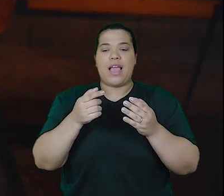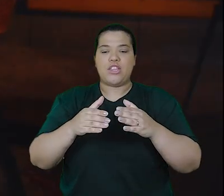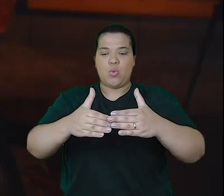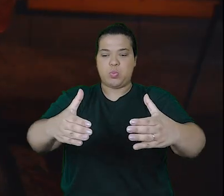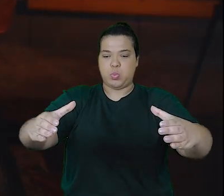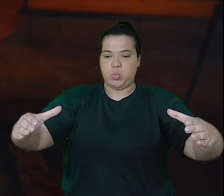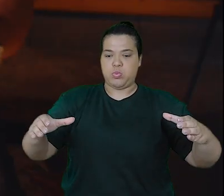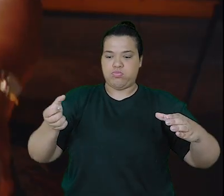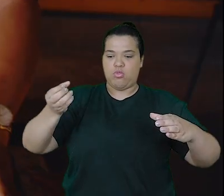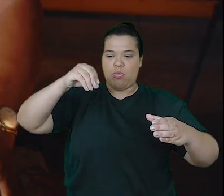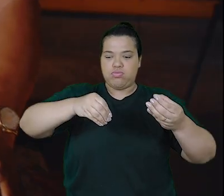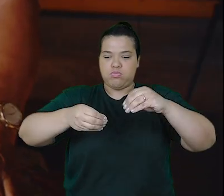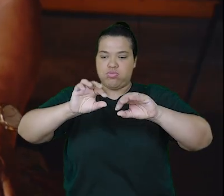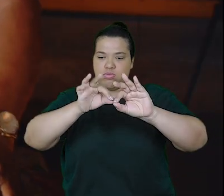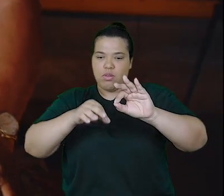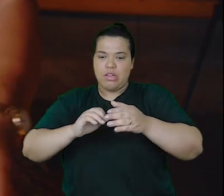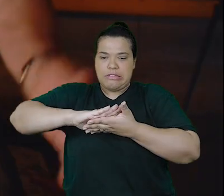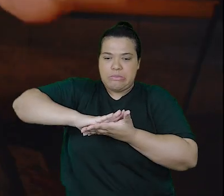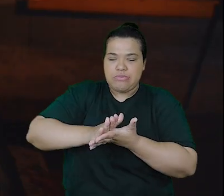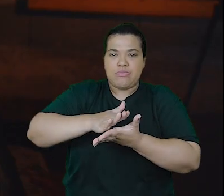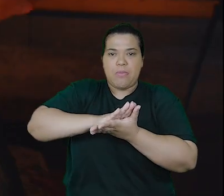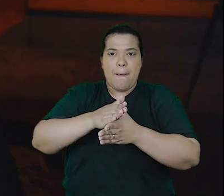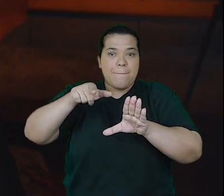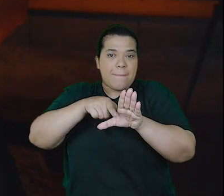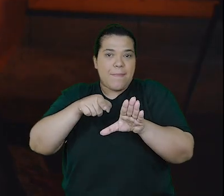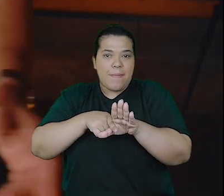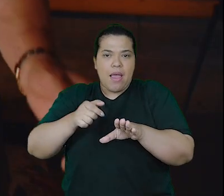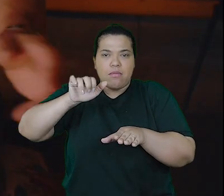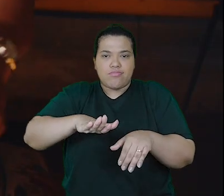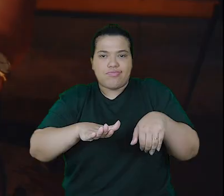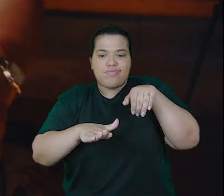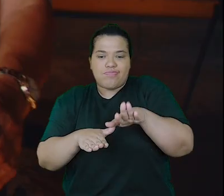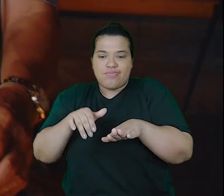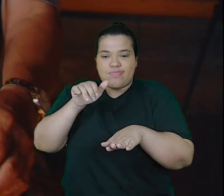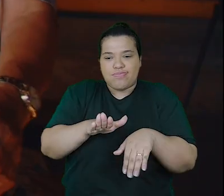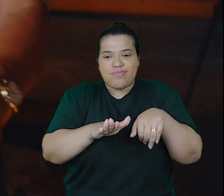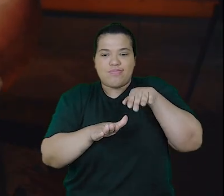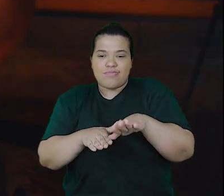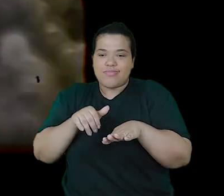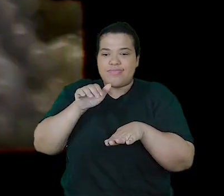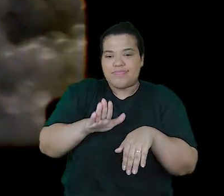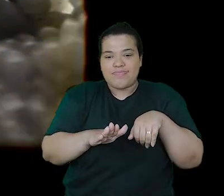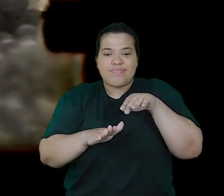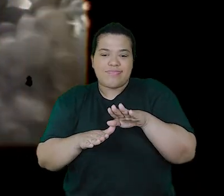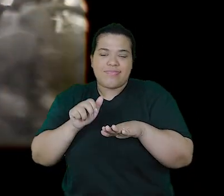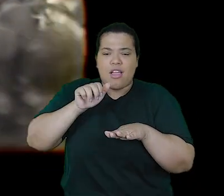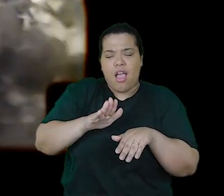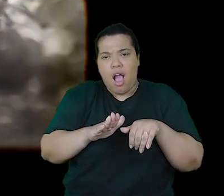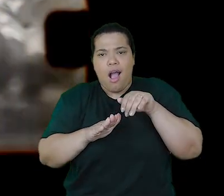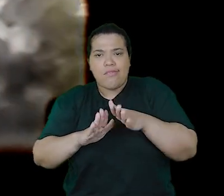colocava o esmagador e com os pés. Colocava a uva ali, sentava dentro com os pés,